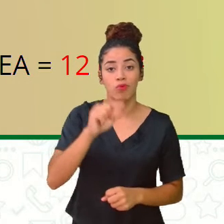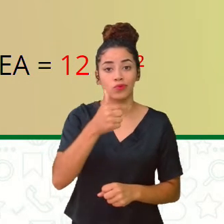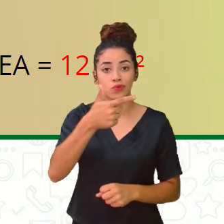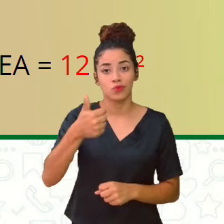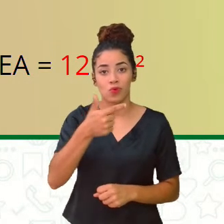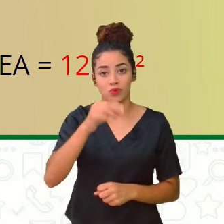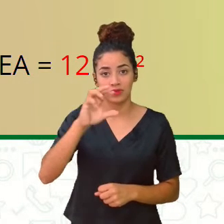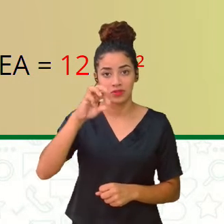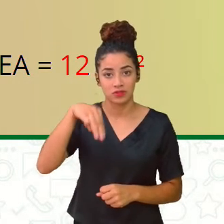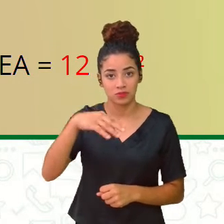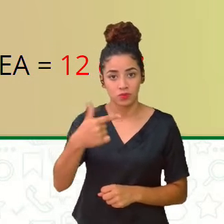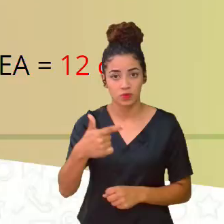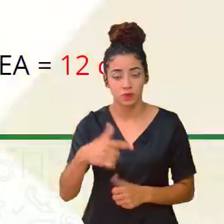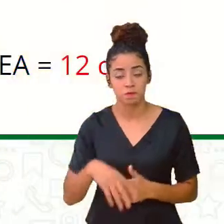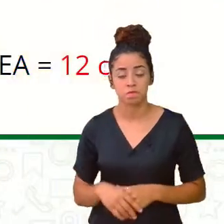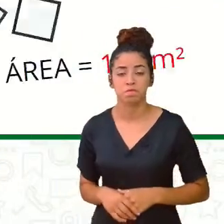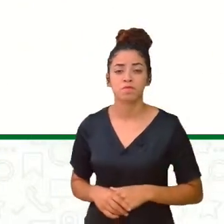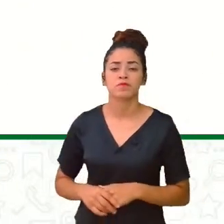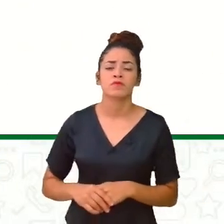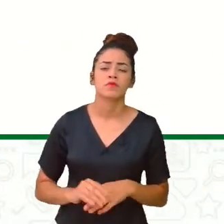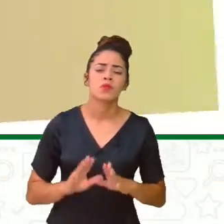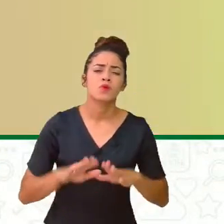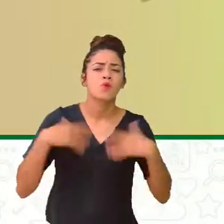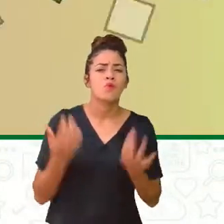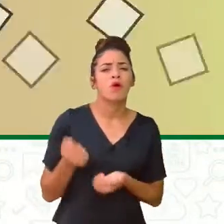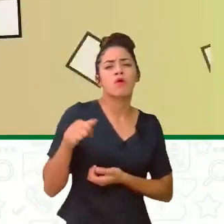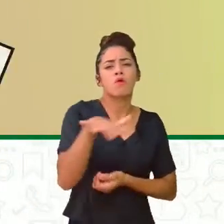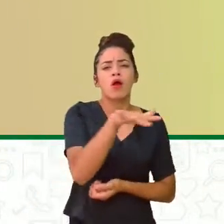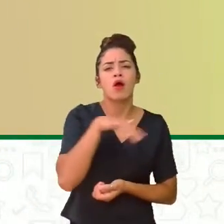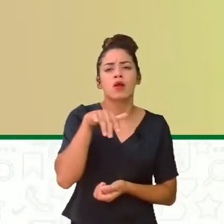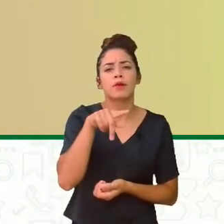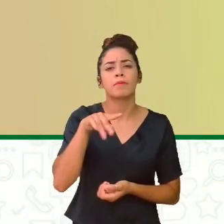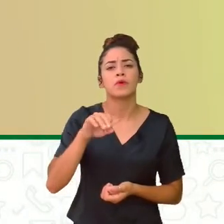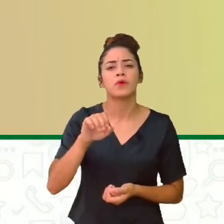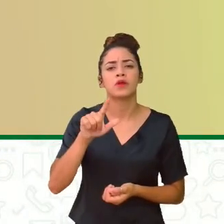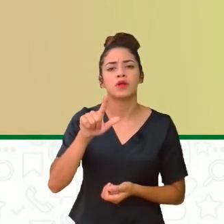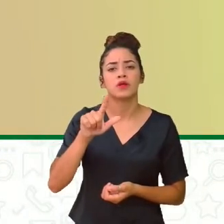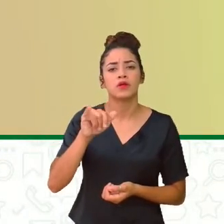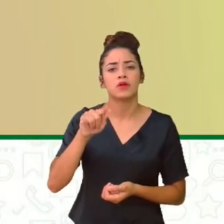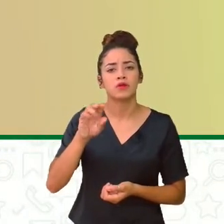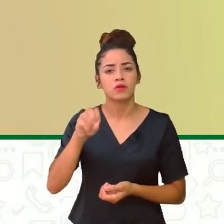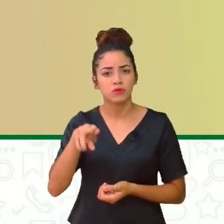quadrados, né? E qual a área do polígono azul?